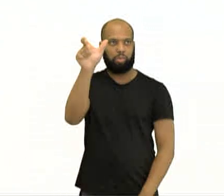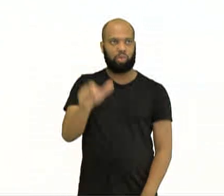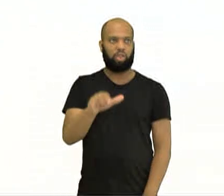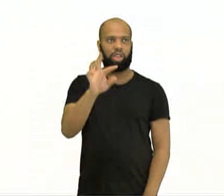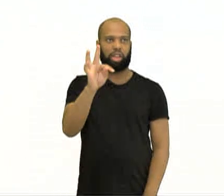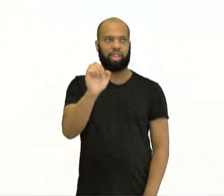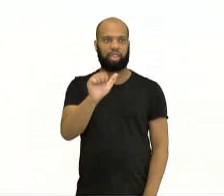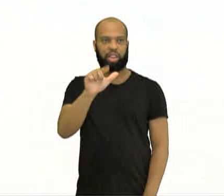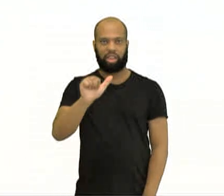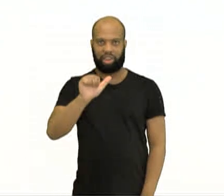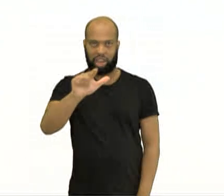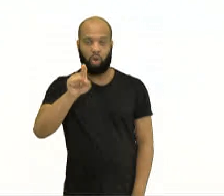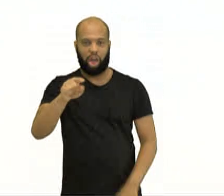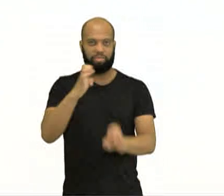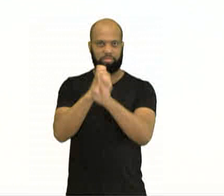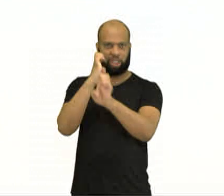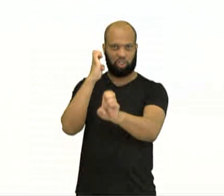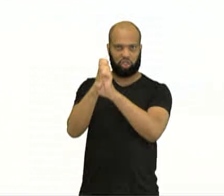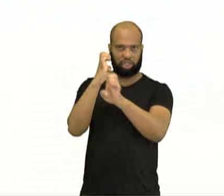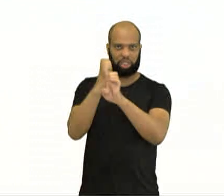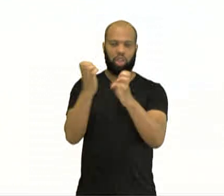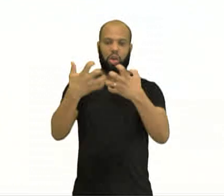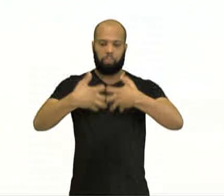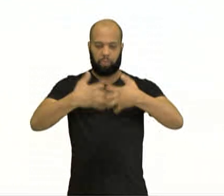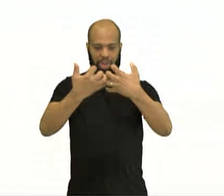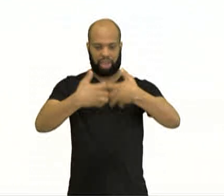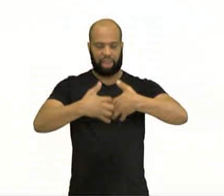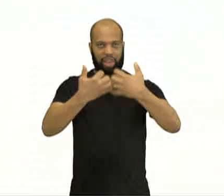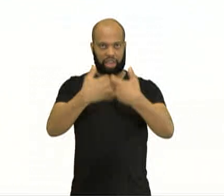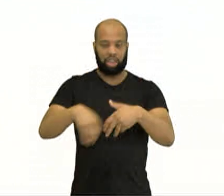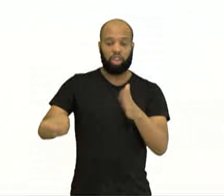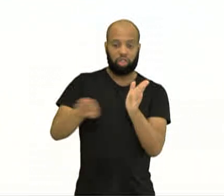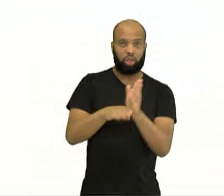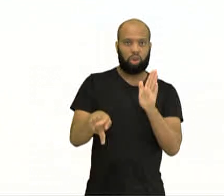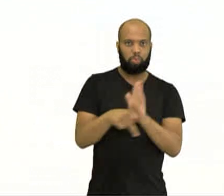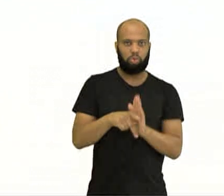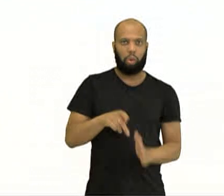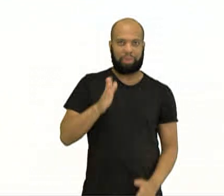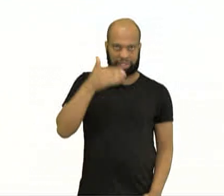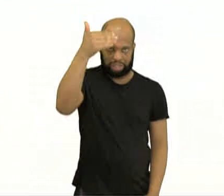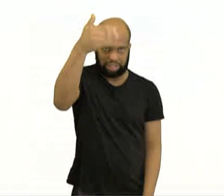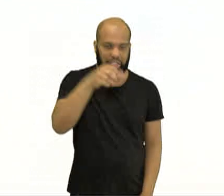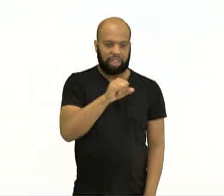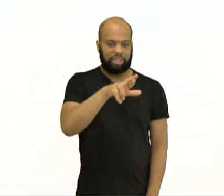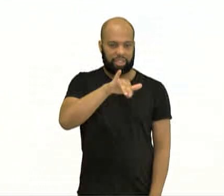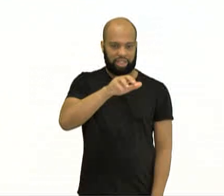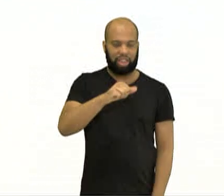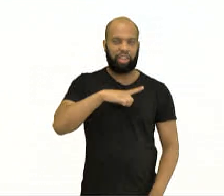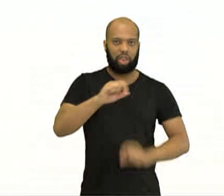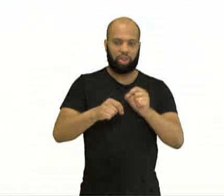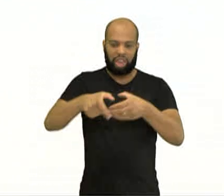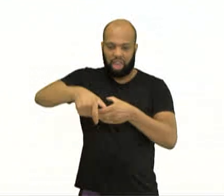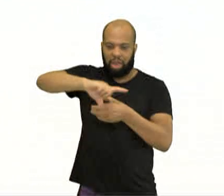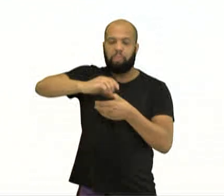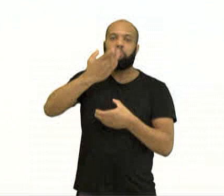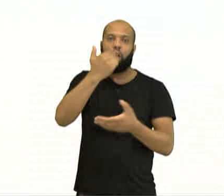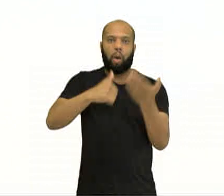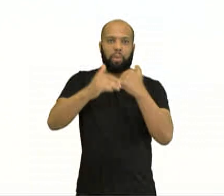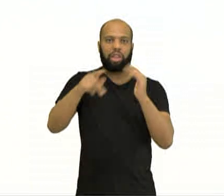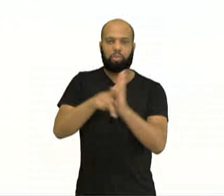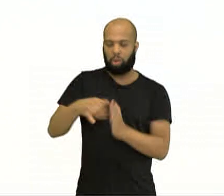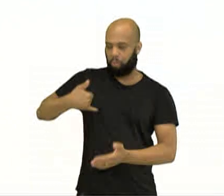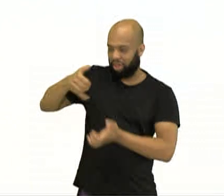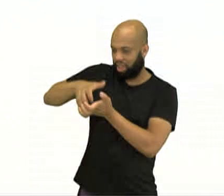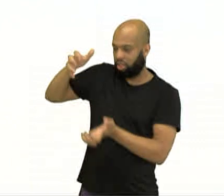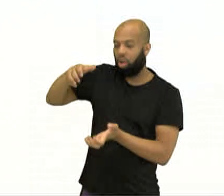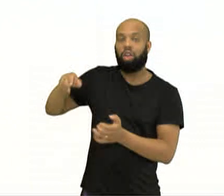engenheiro mecânico que atualmente vende comida síria, resolveu distribuir 300 marmitas para idosos da capital